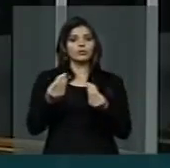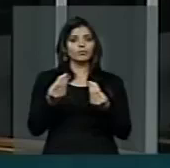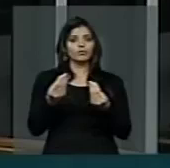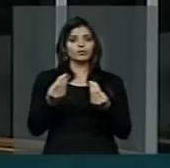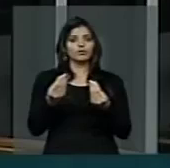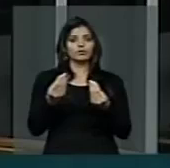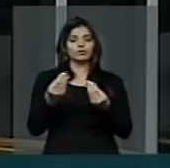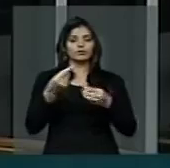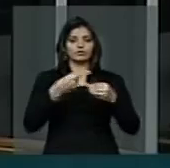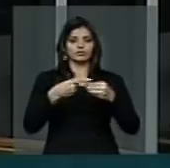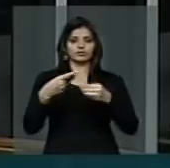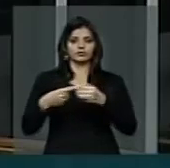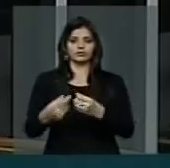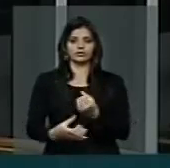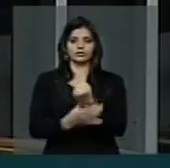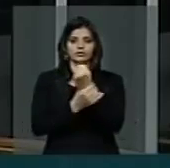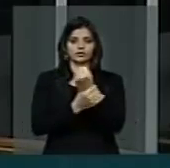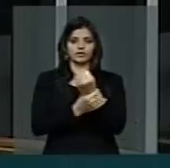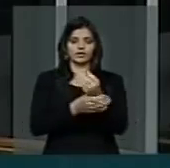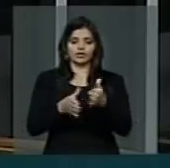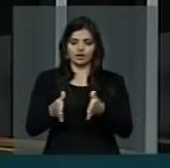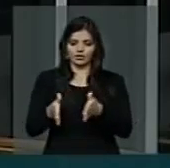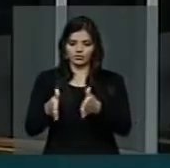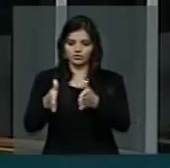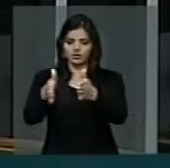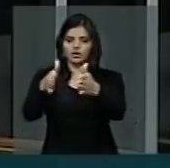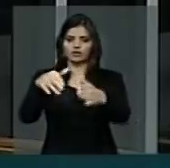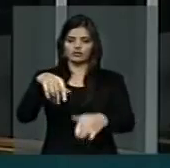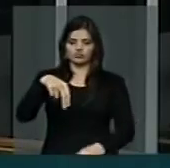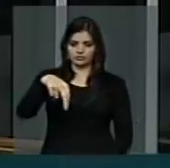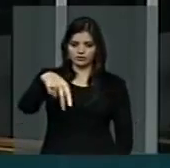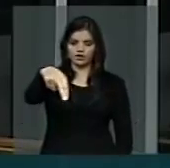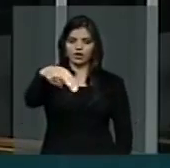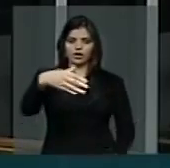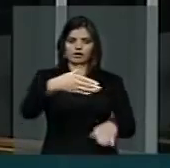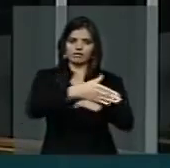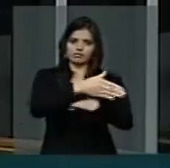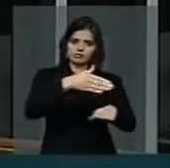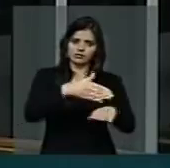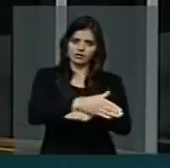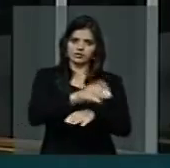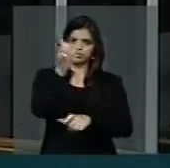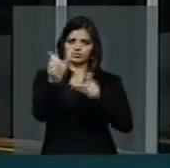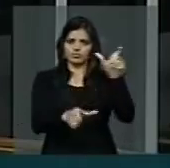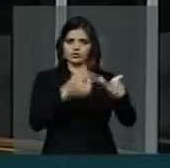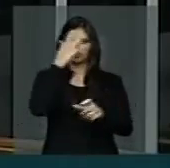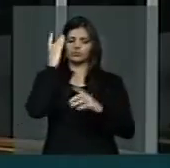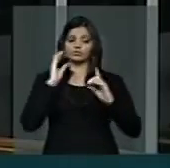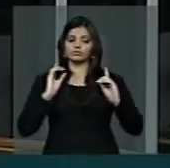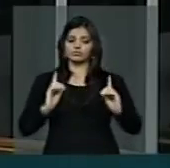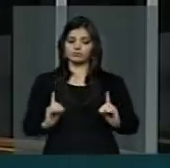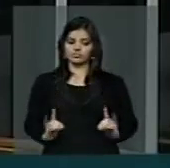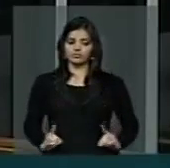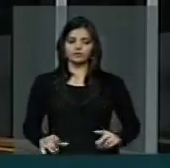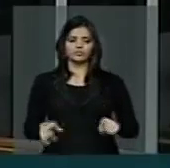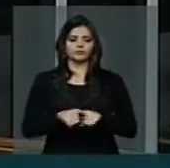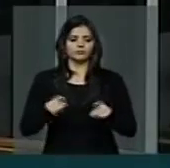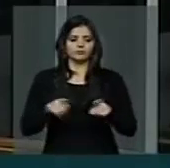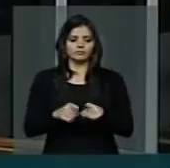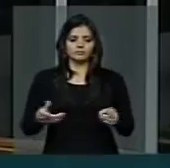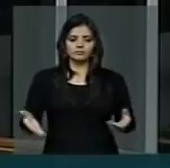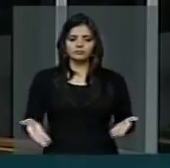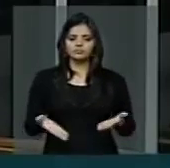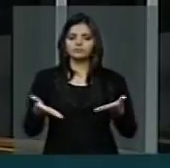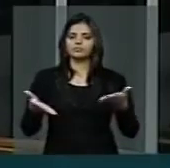as cidades garantem calçadas, acessos para pedestres, deficientes, o